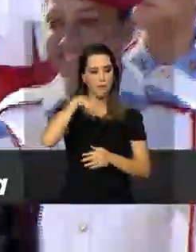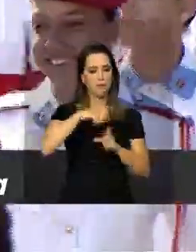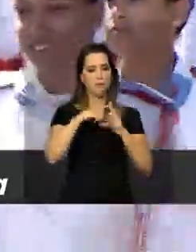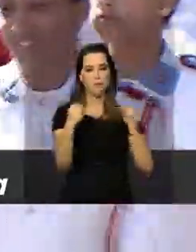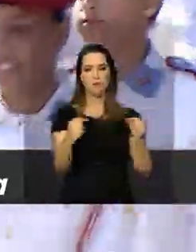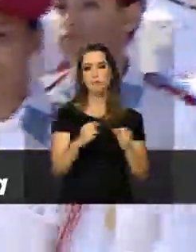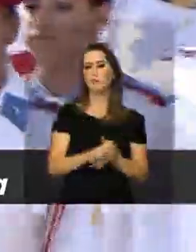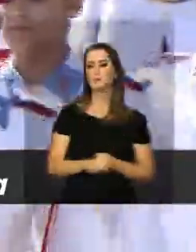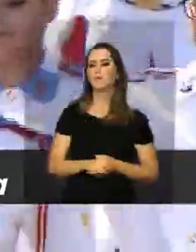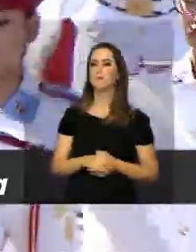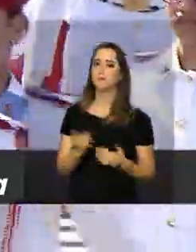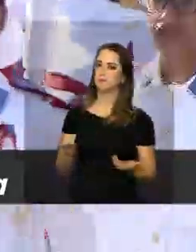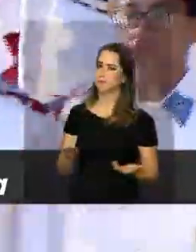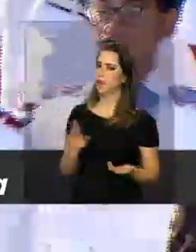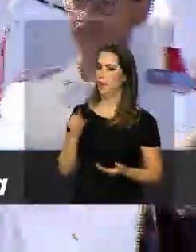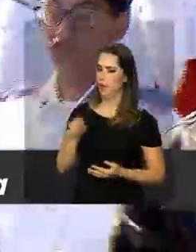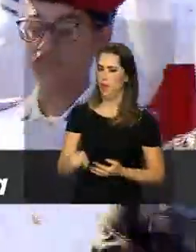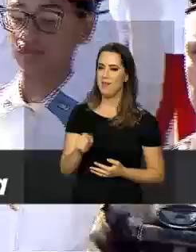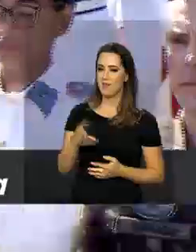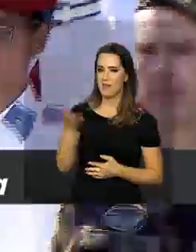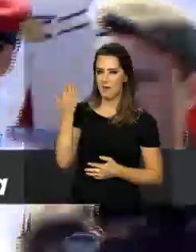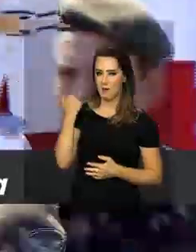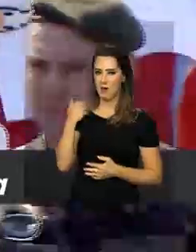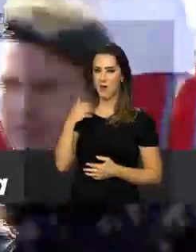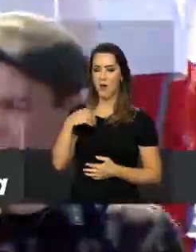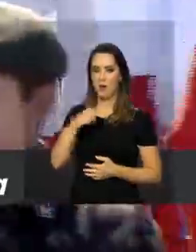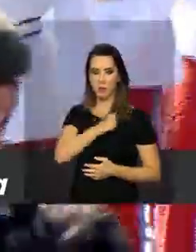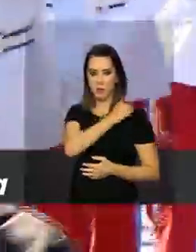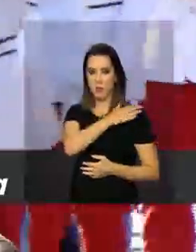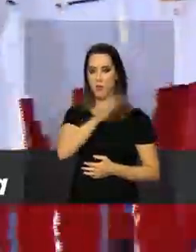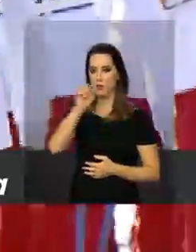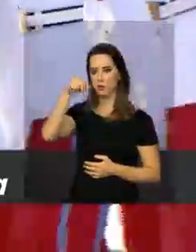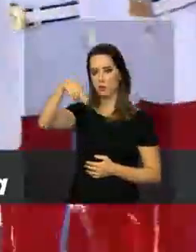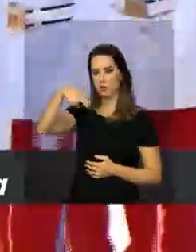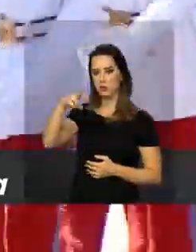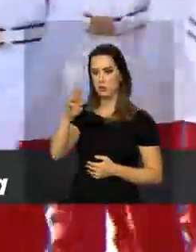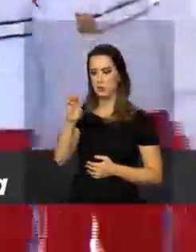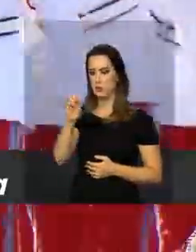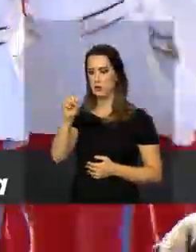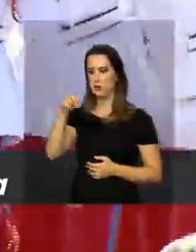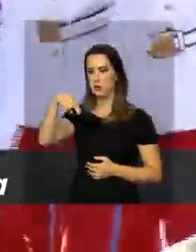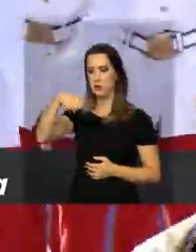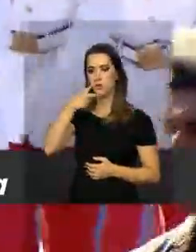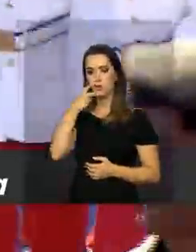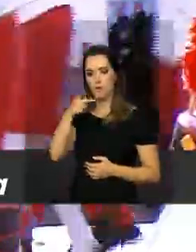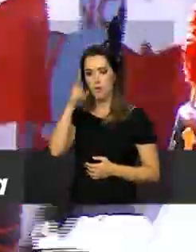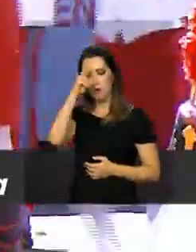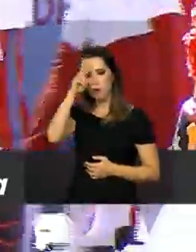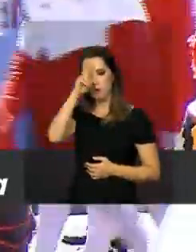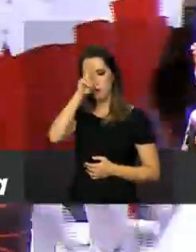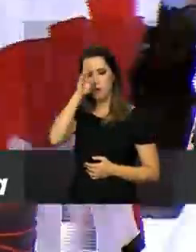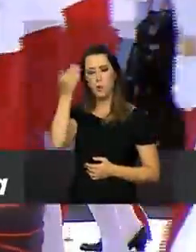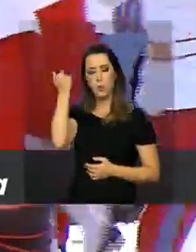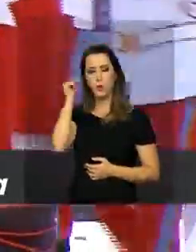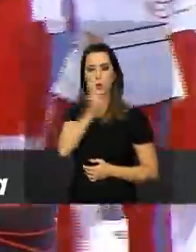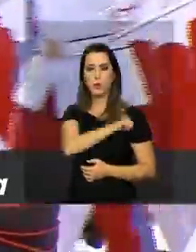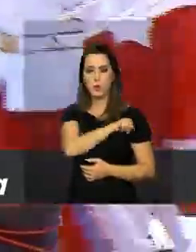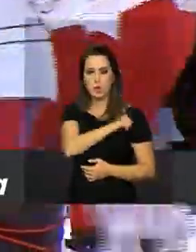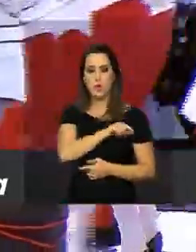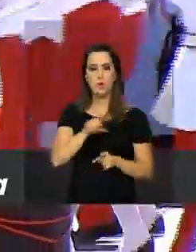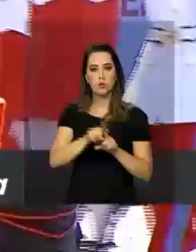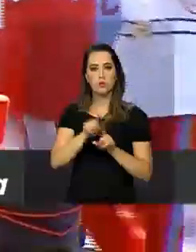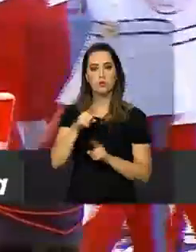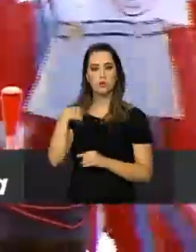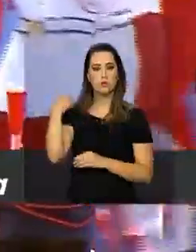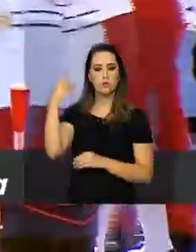Aliás, agora há pouco aqui o comandante Anderson nos lembrou que o desfile no Rio de Janeiro também é muito tradicional e